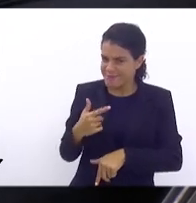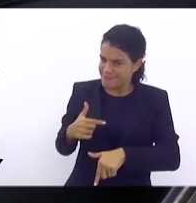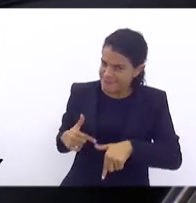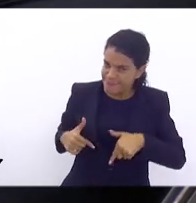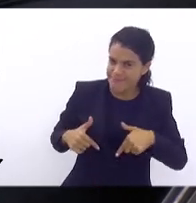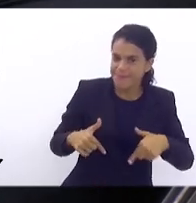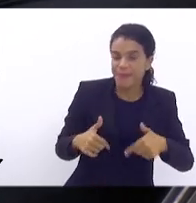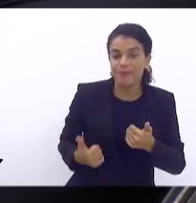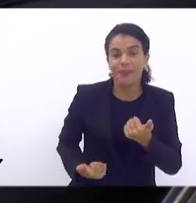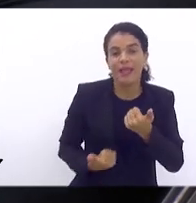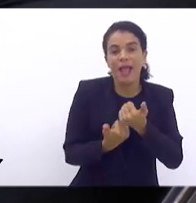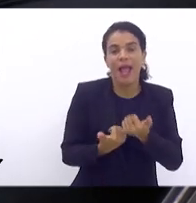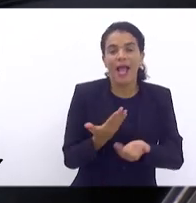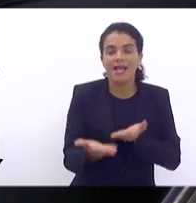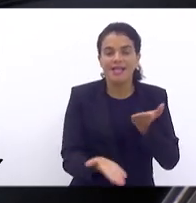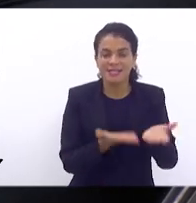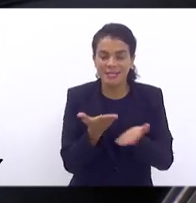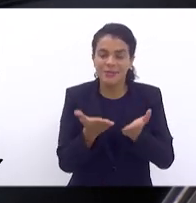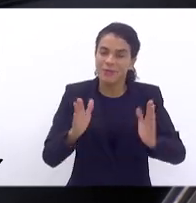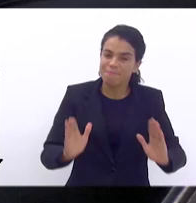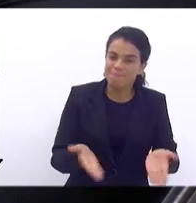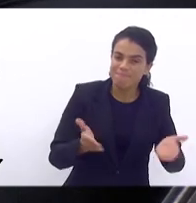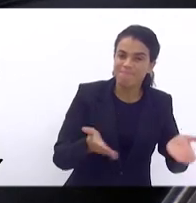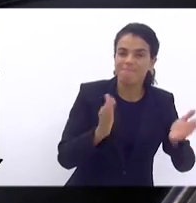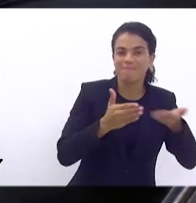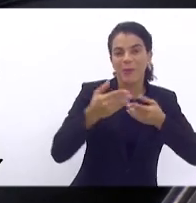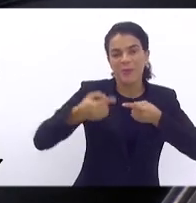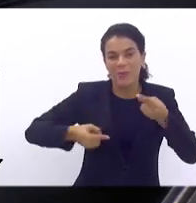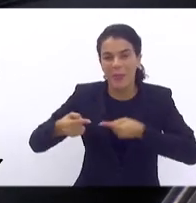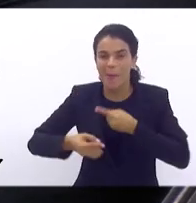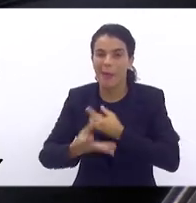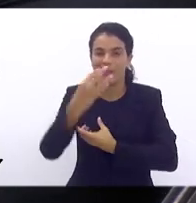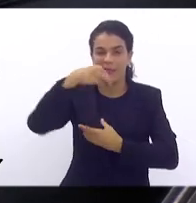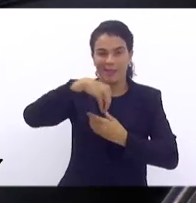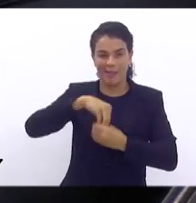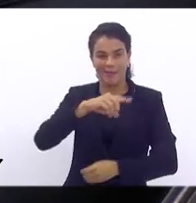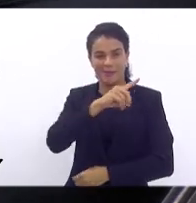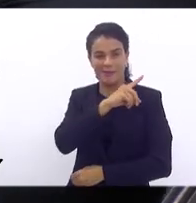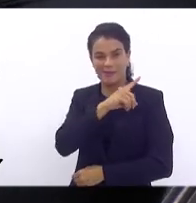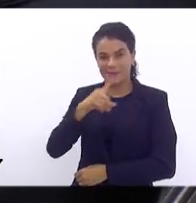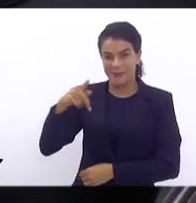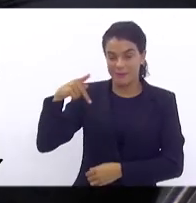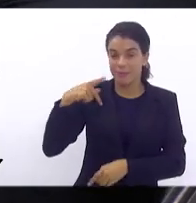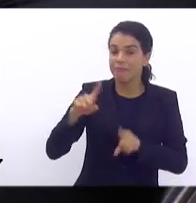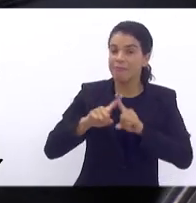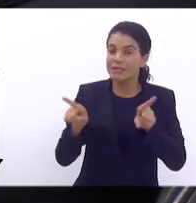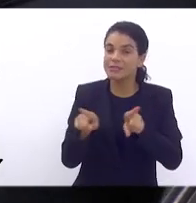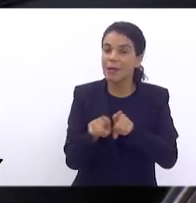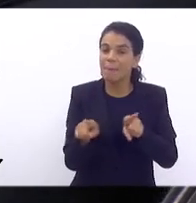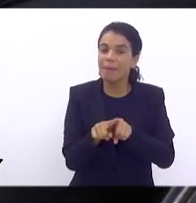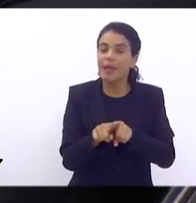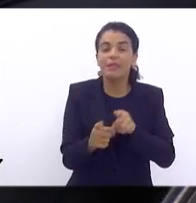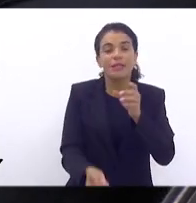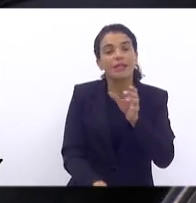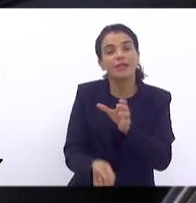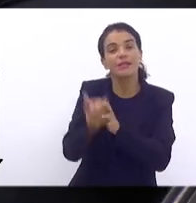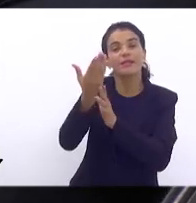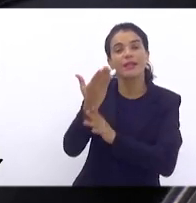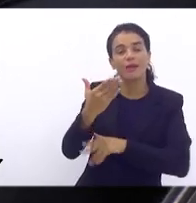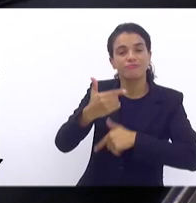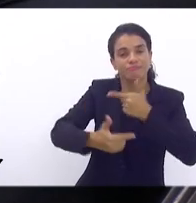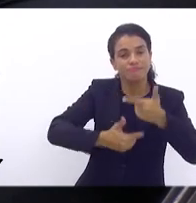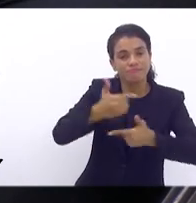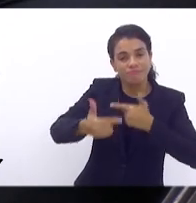prestando assessoria e colaborando para esses debates internos como a gente também tem essa função de subsidiar o trabalho